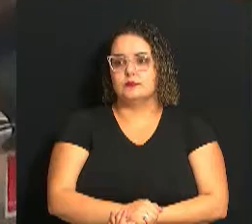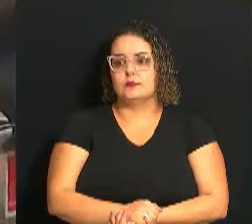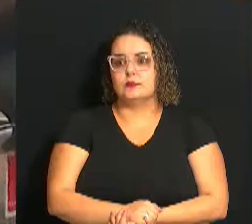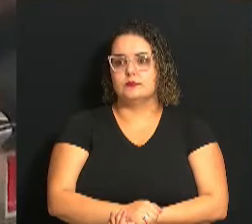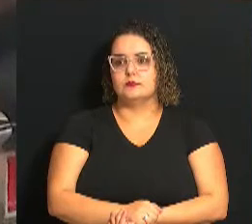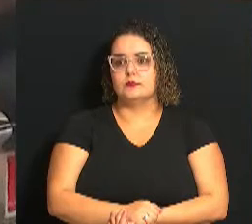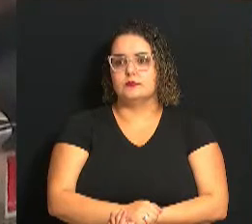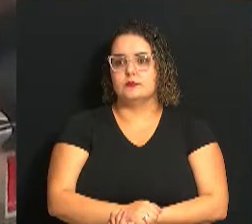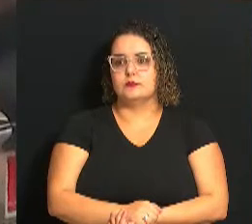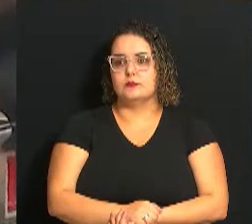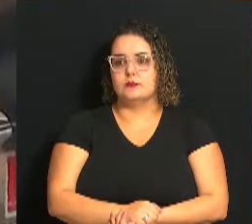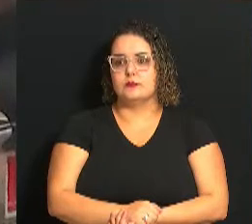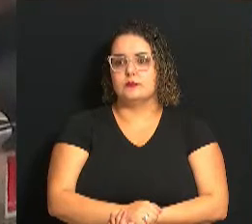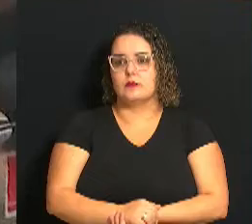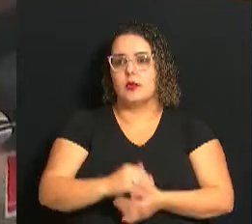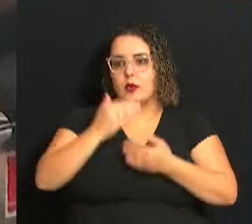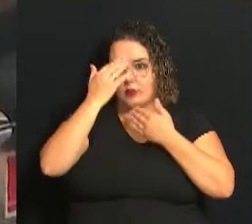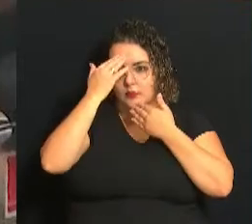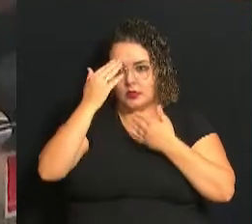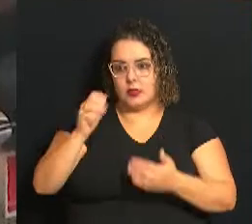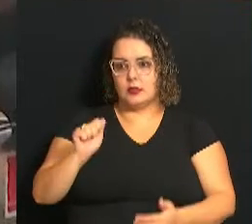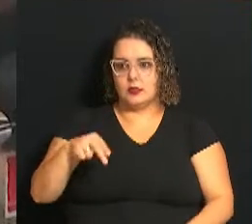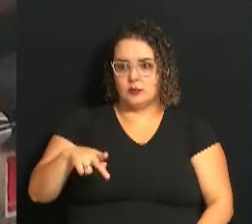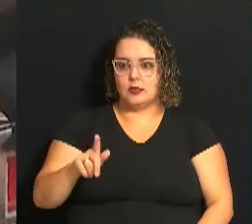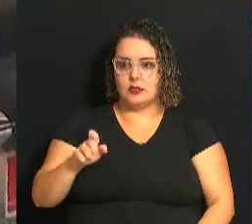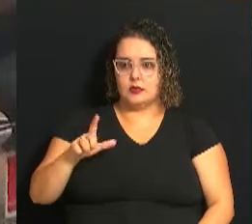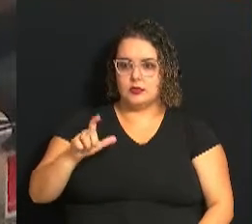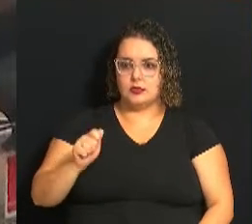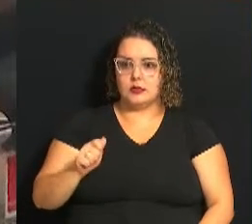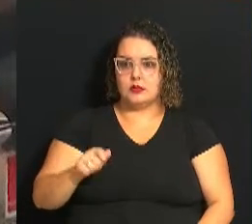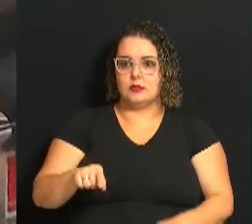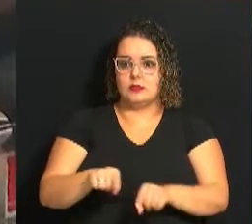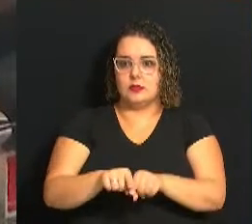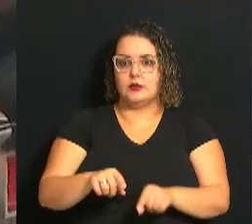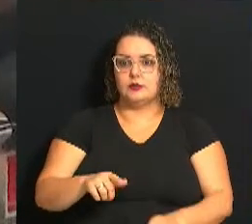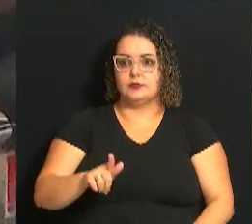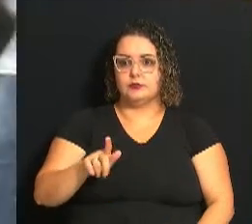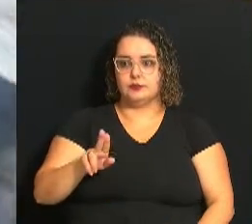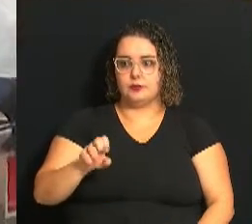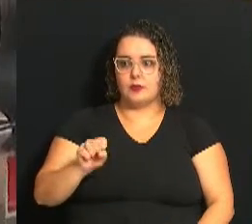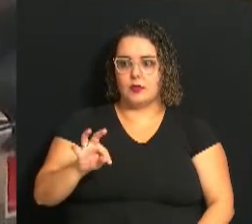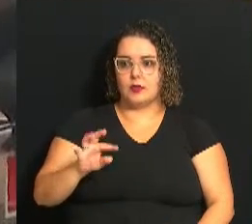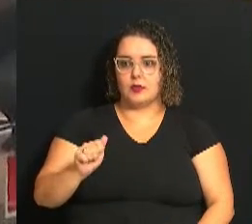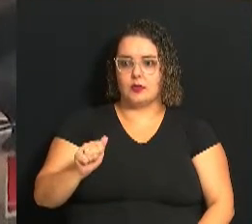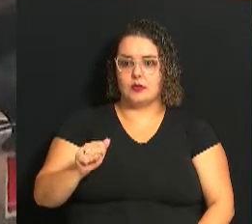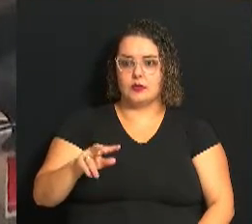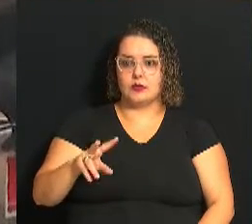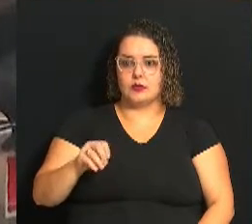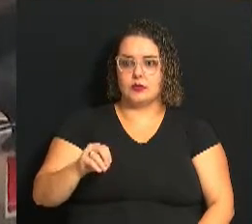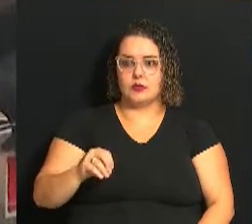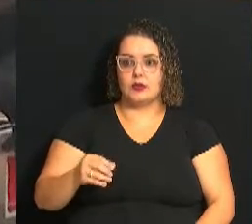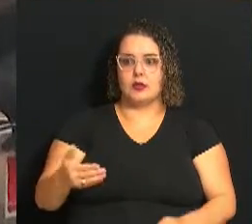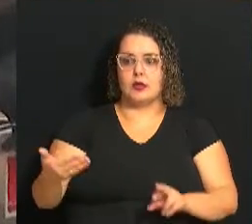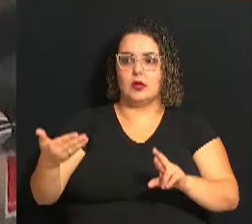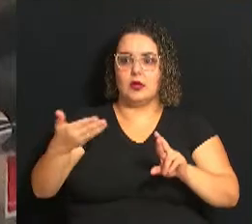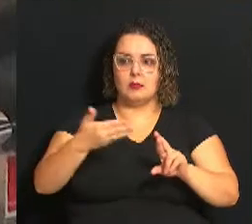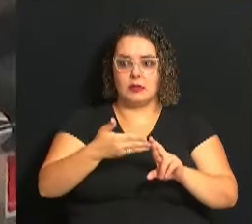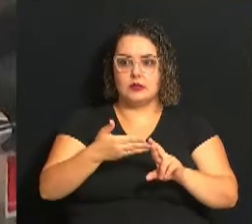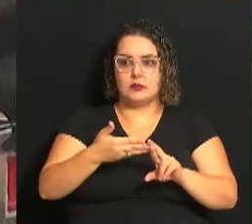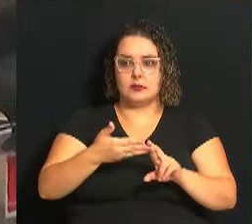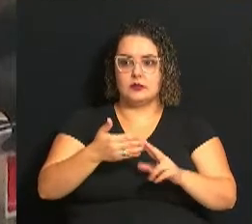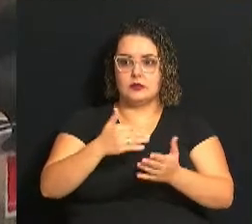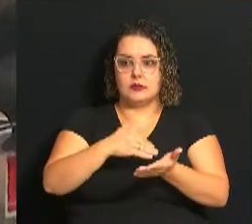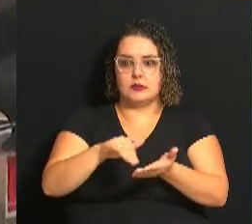Muito obrigado, Ângela, e ao Gustavo, representando a Secretaria do Verde aqui, né? E o nosso secretário